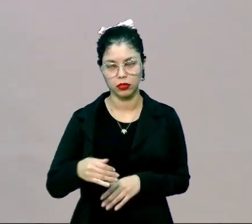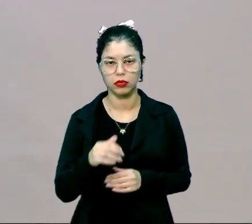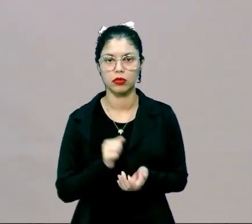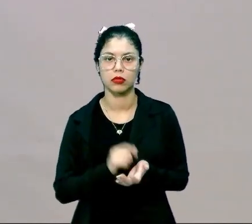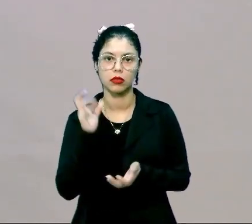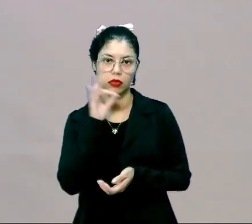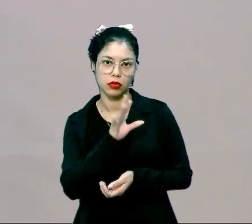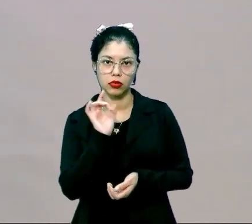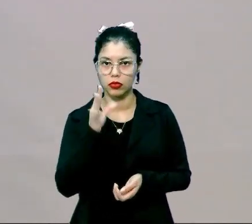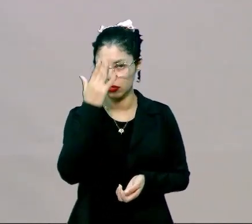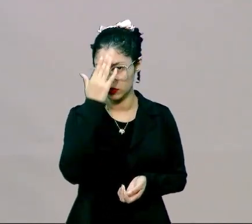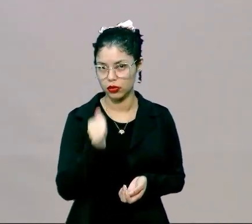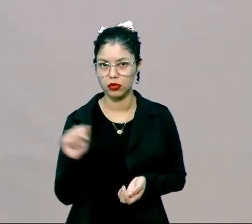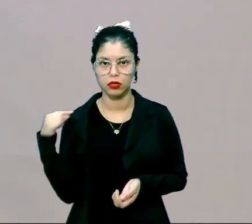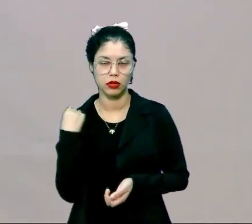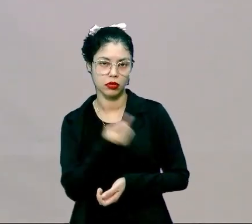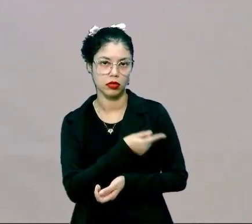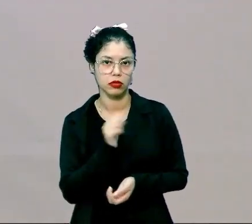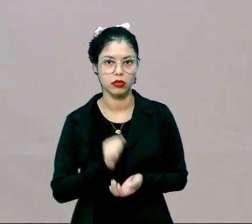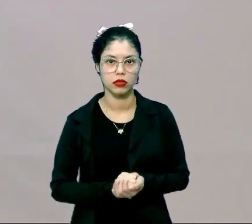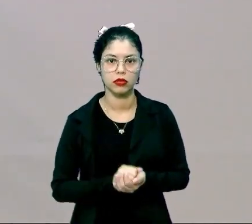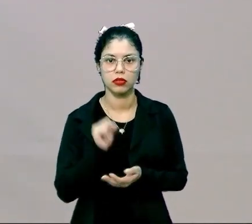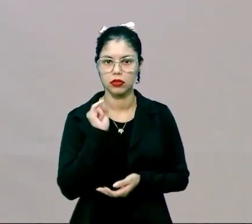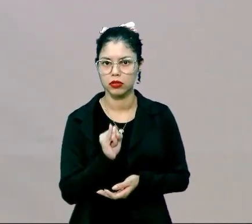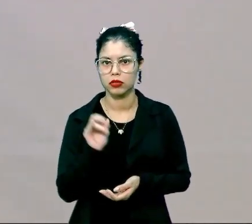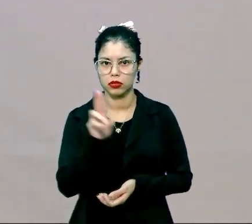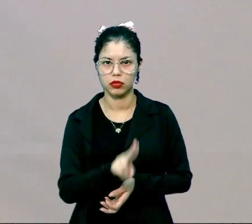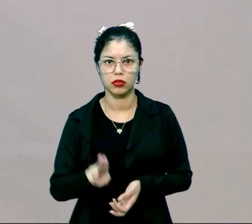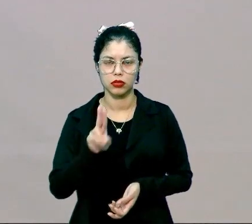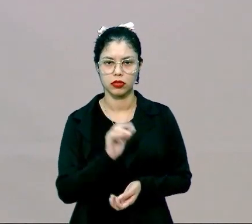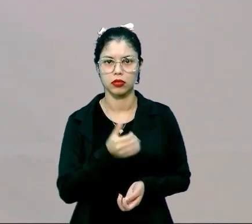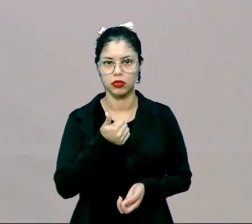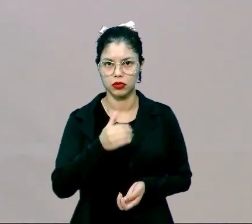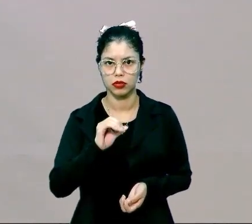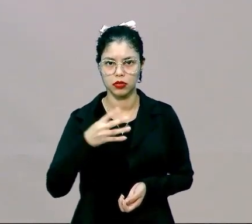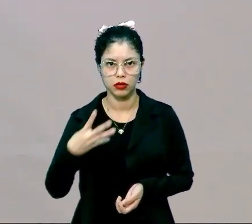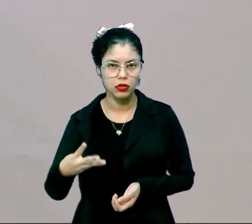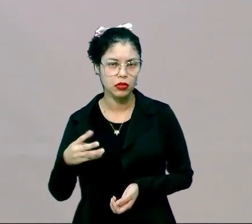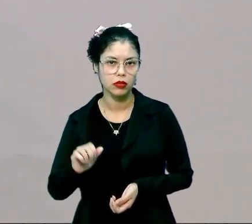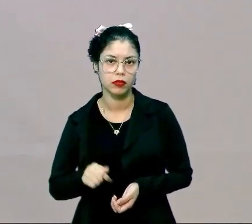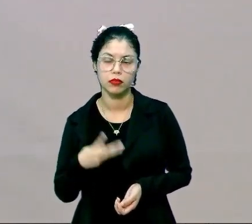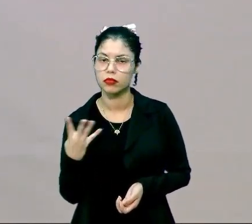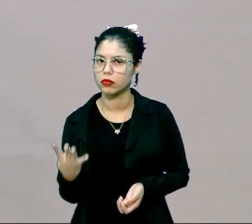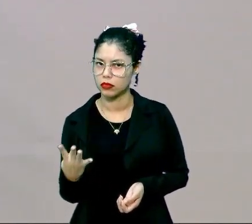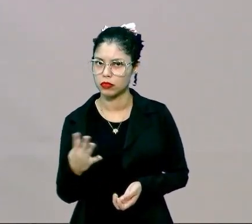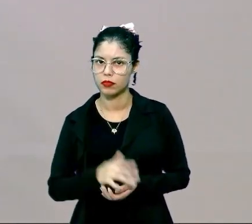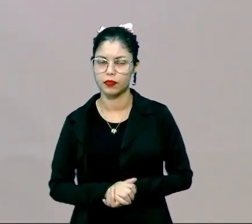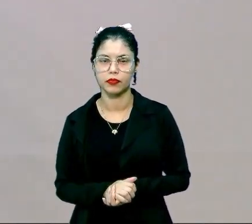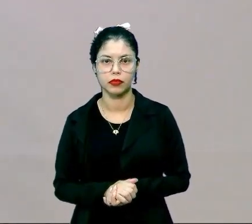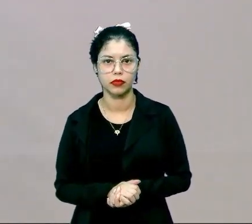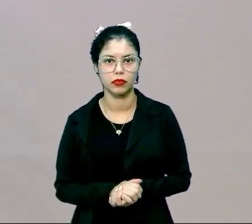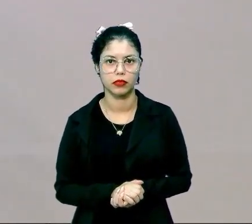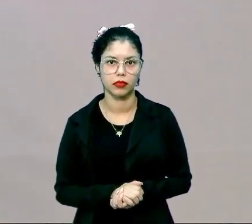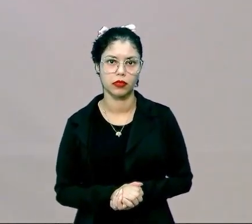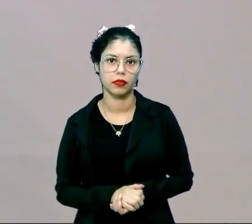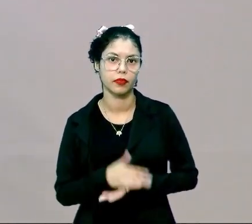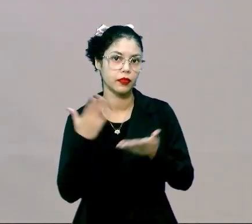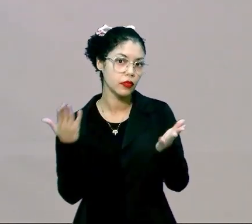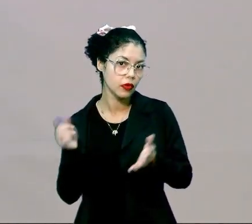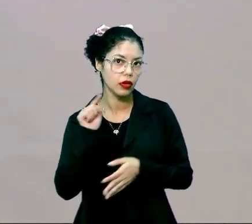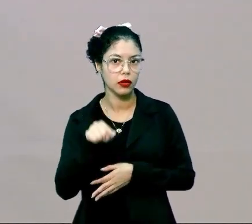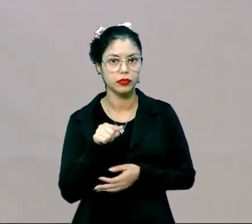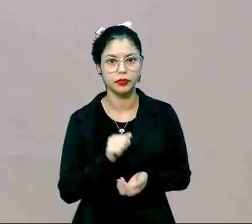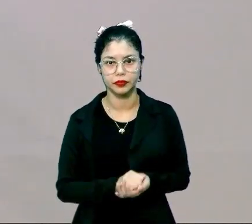calor. Só que ele quer saber da gente, e se nós utilizarmos 104 gramas de acetileno, quanto que eu vou produzir de calor? E aí